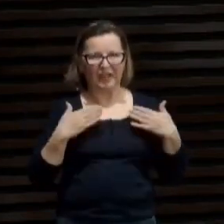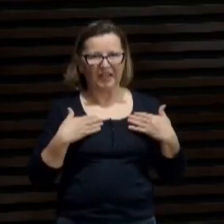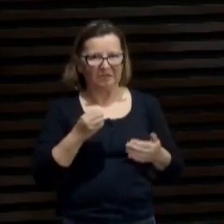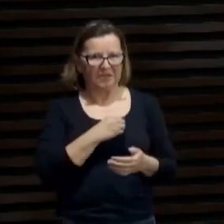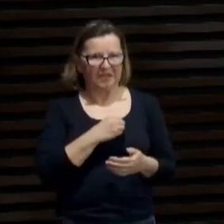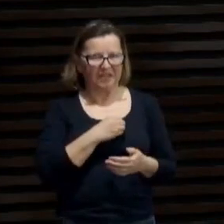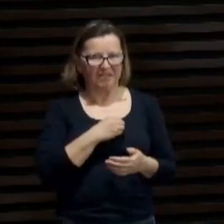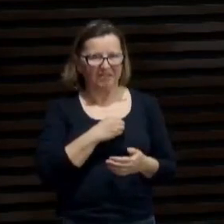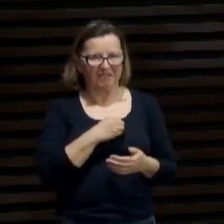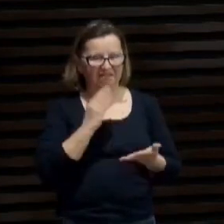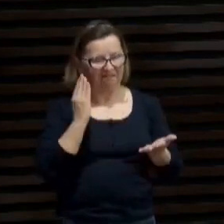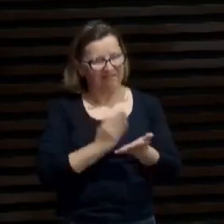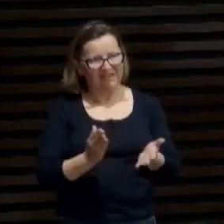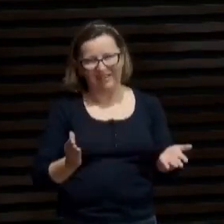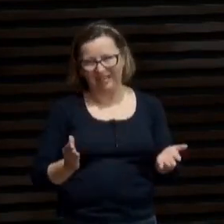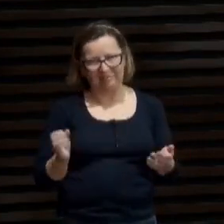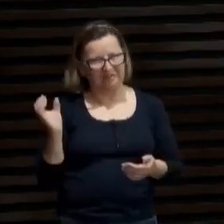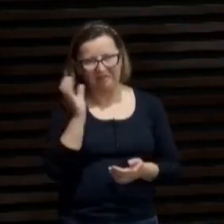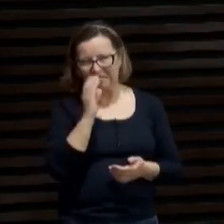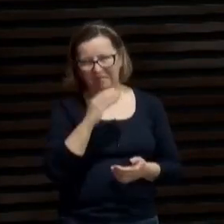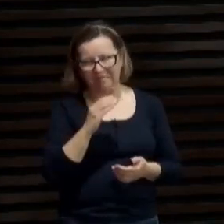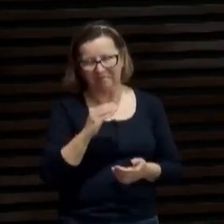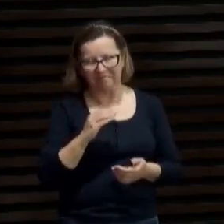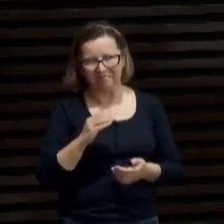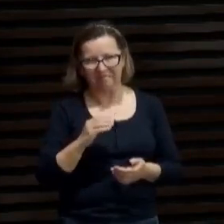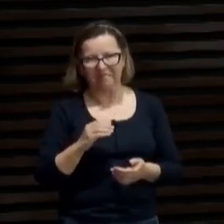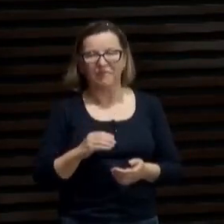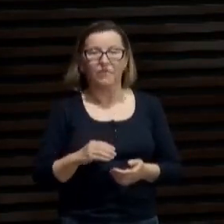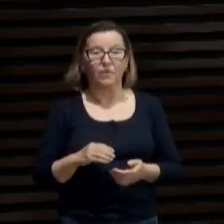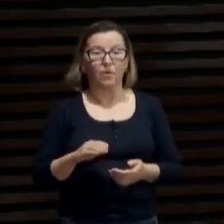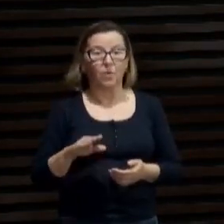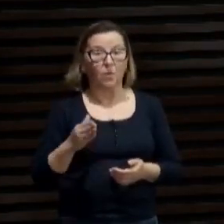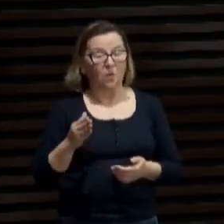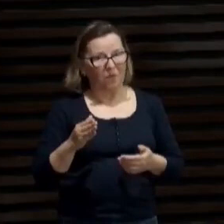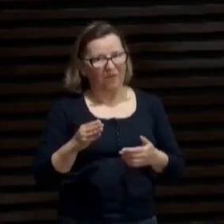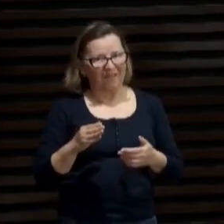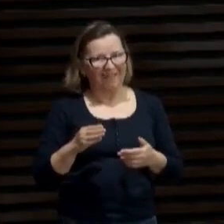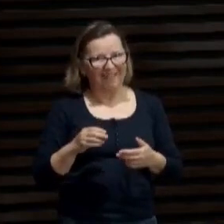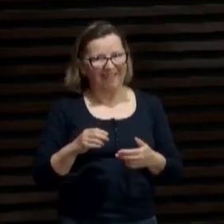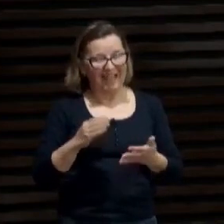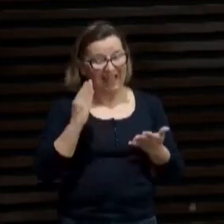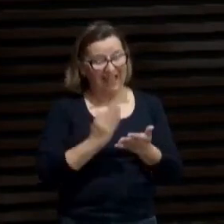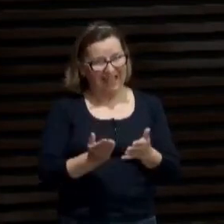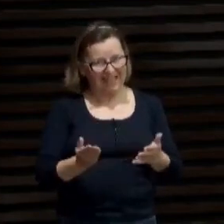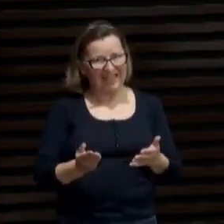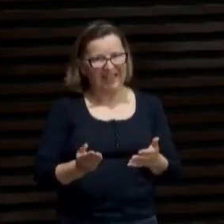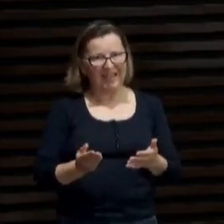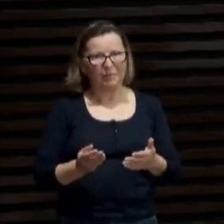de validade, seja pela circunstância ou seja pela morte, porque a hora que vier a morte, vem depois disso o juízo.